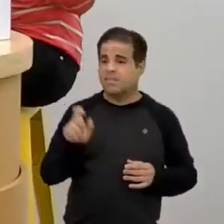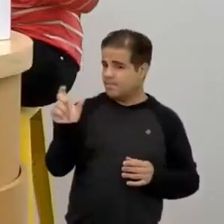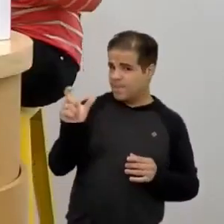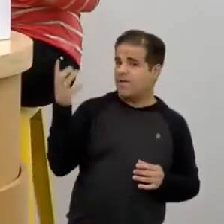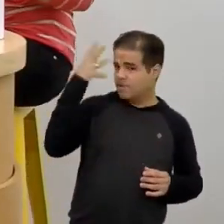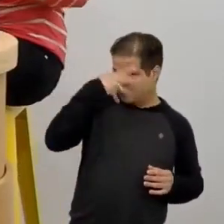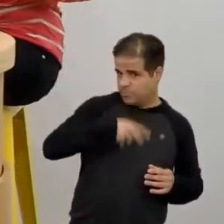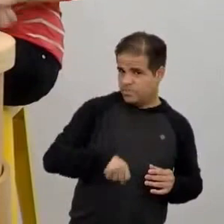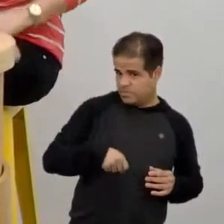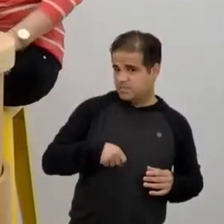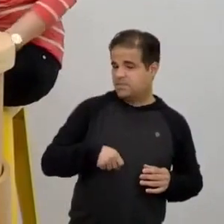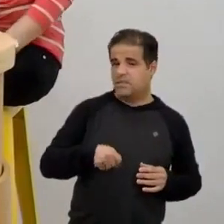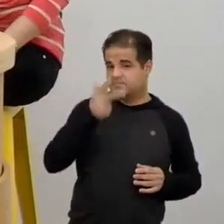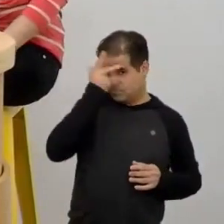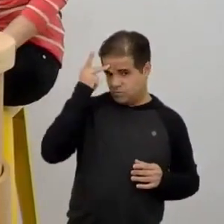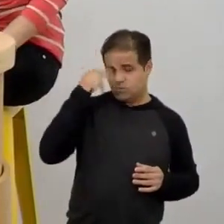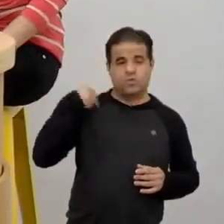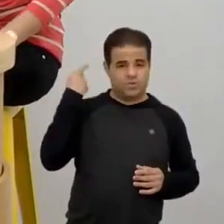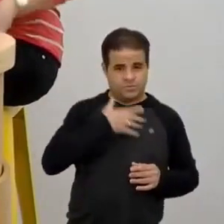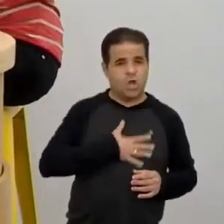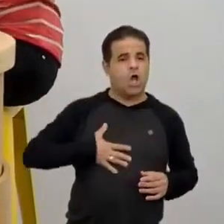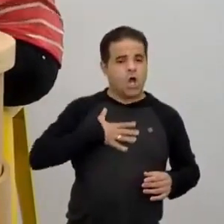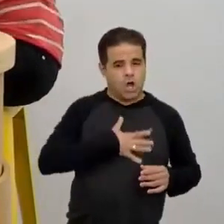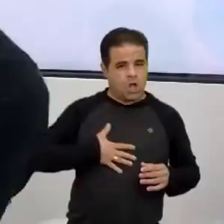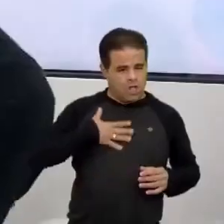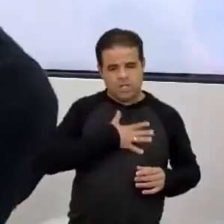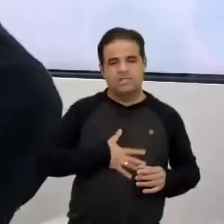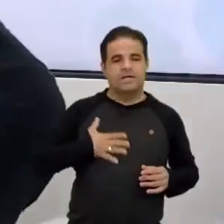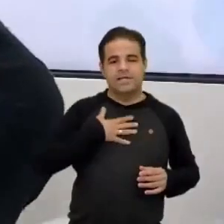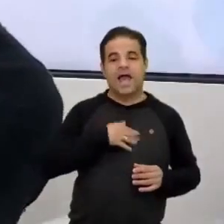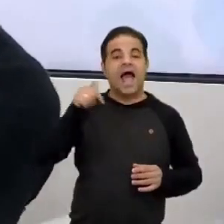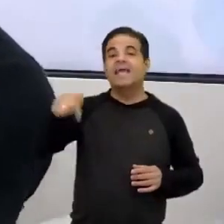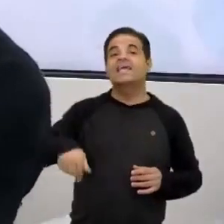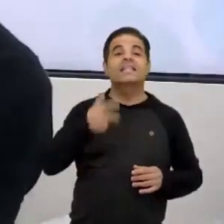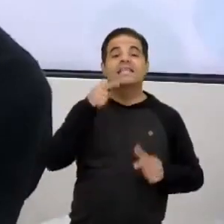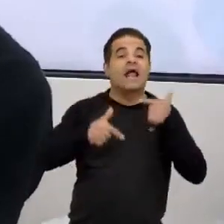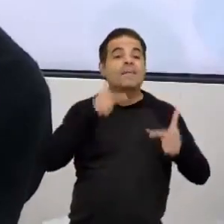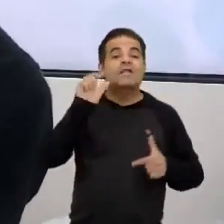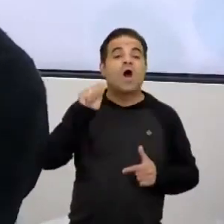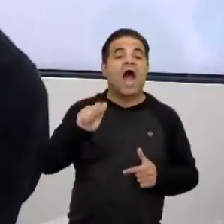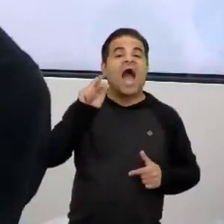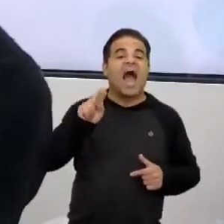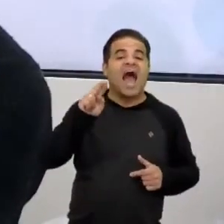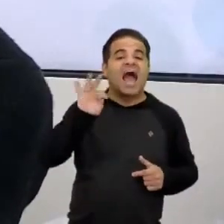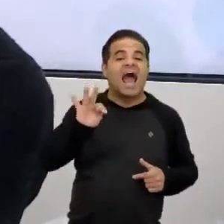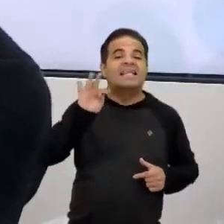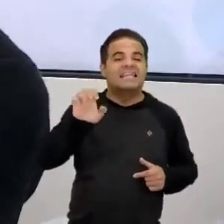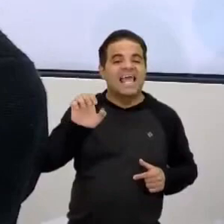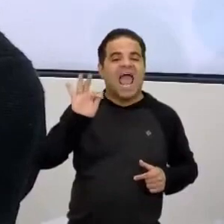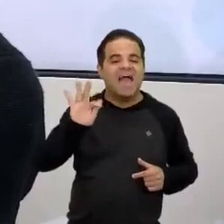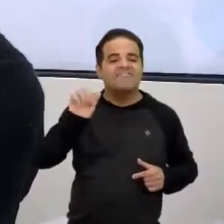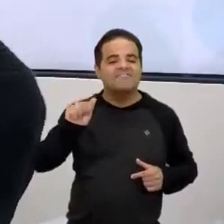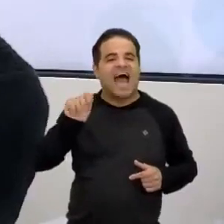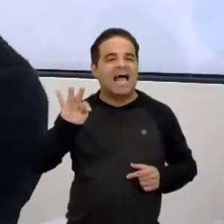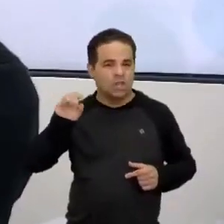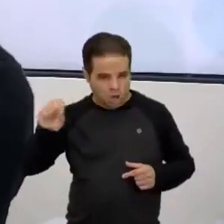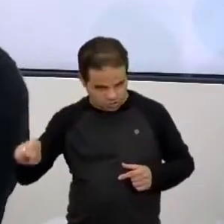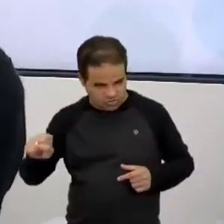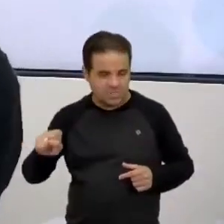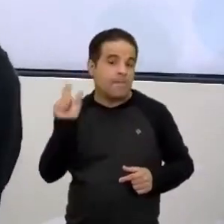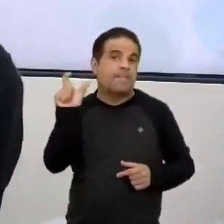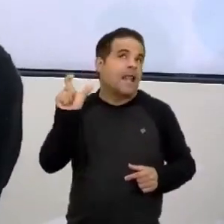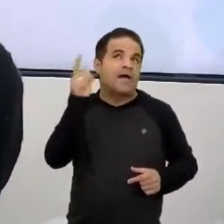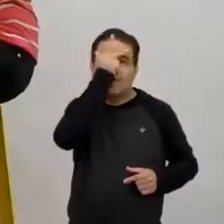bonita, ela é querida pela população brasileira. Artefato. Aqui a gente só trabalha com artefatos. Coisas, não. Não, artefato. Eu vou